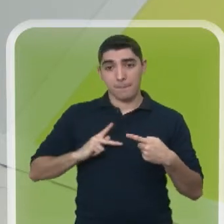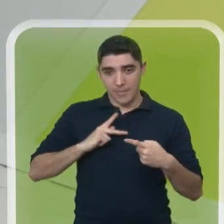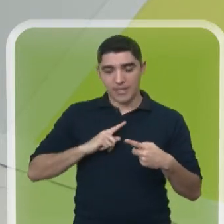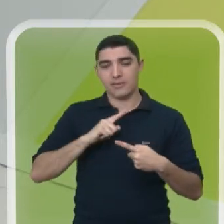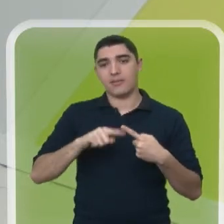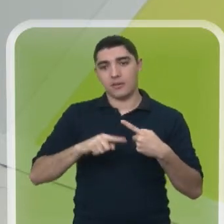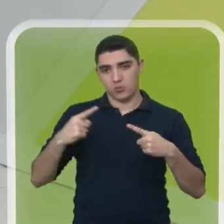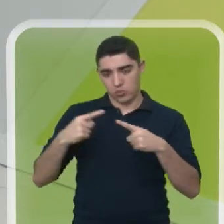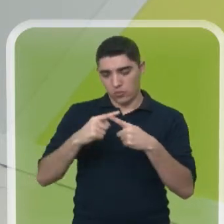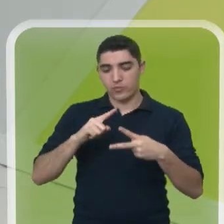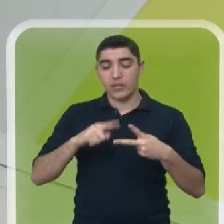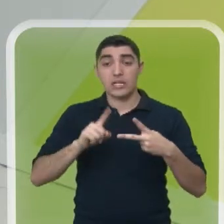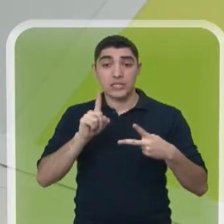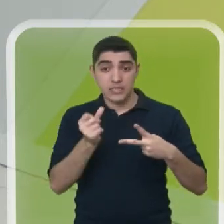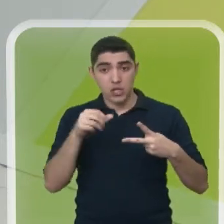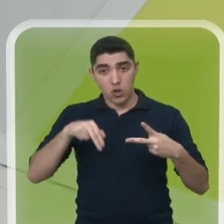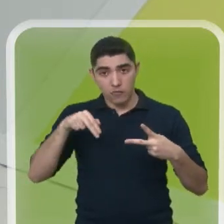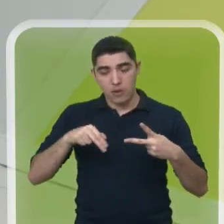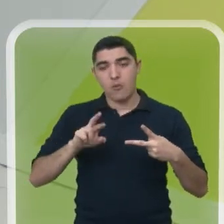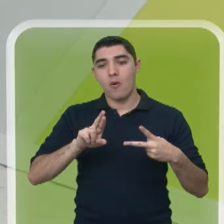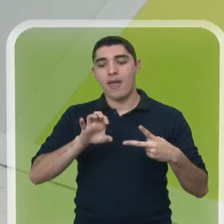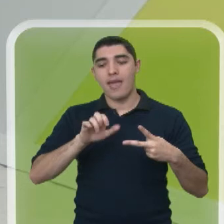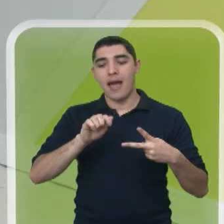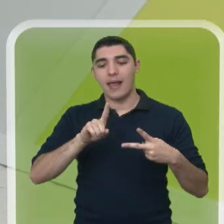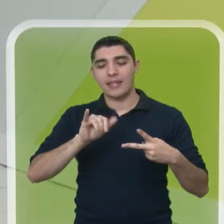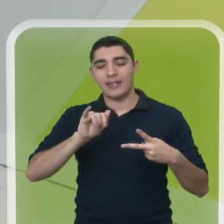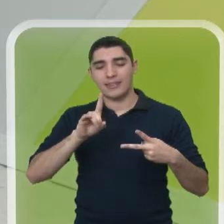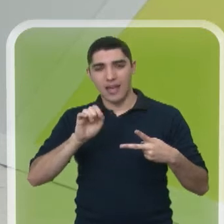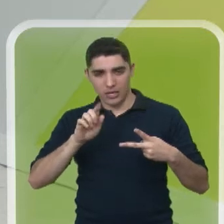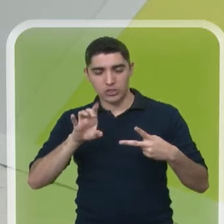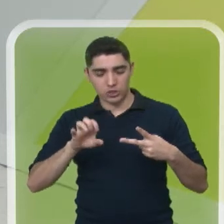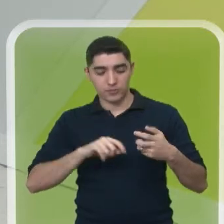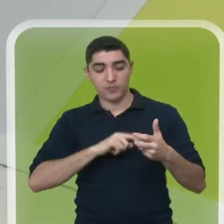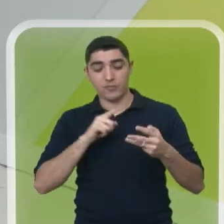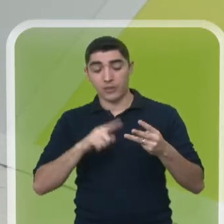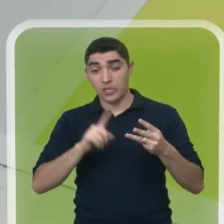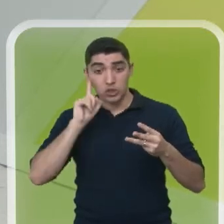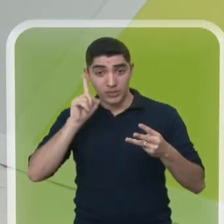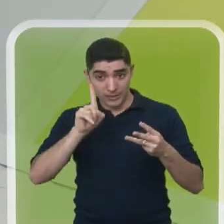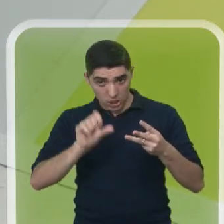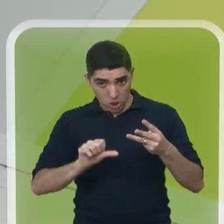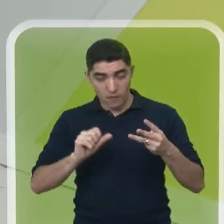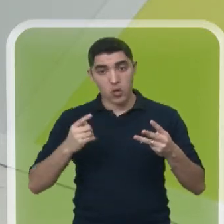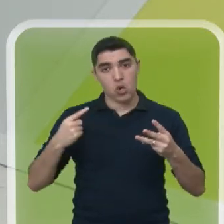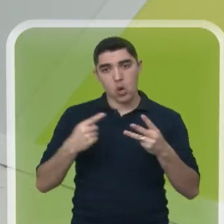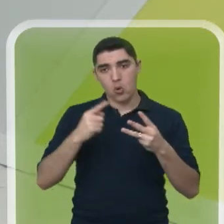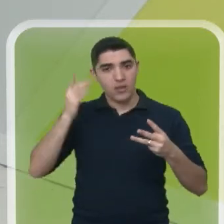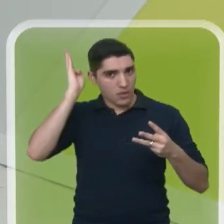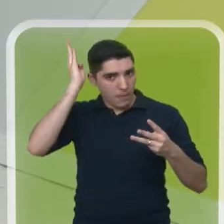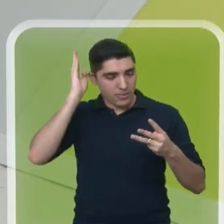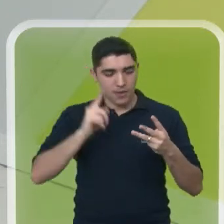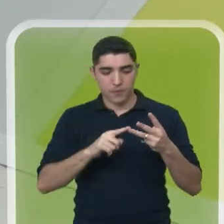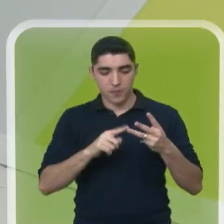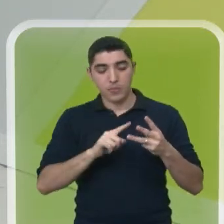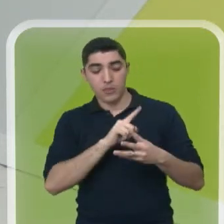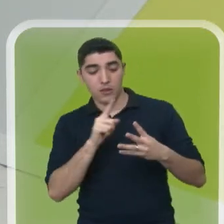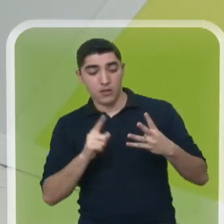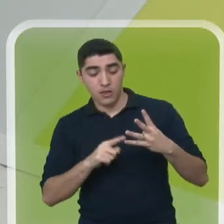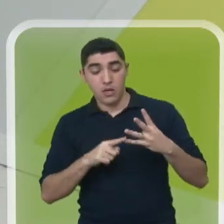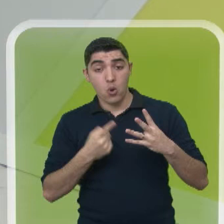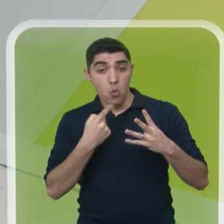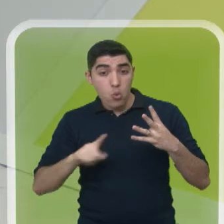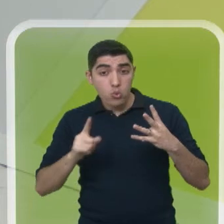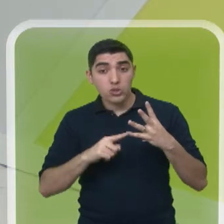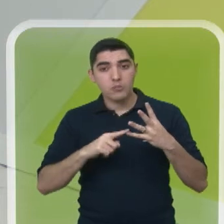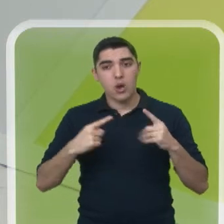16 de novembro, recebe o Realidade Jovem. Dia 19, sai para enfrentar o Taubaté na penúltima rodada. E na última rodada, recebe